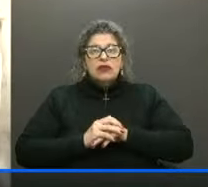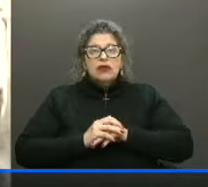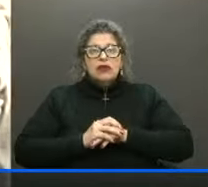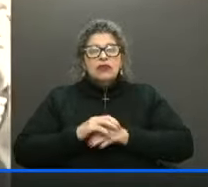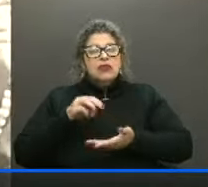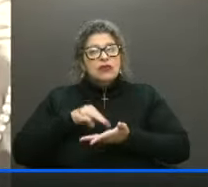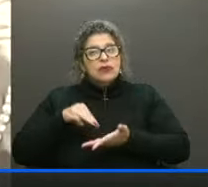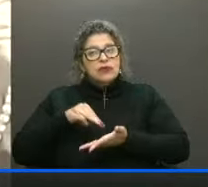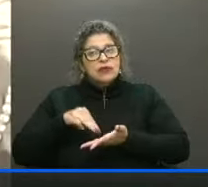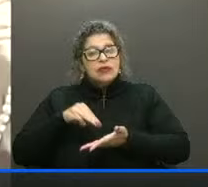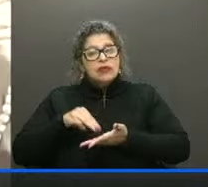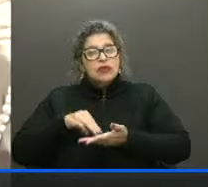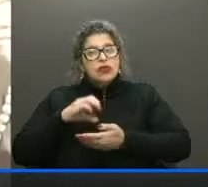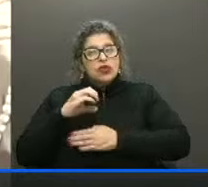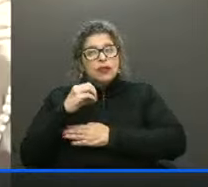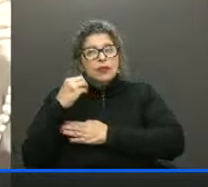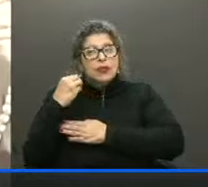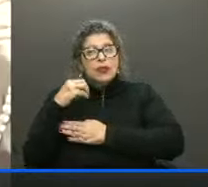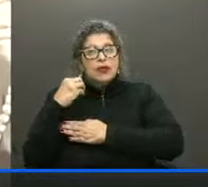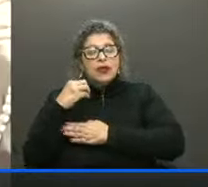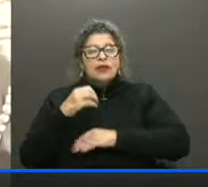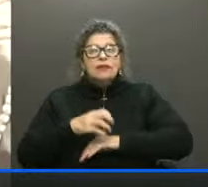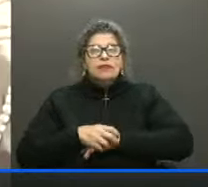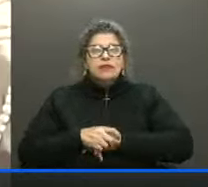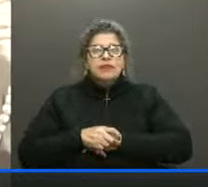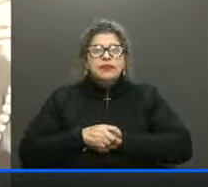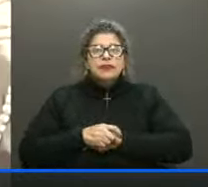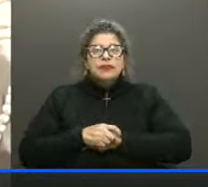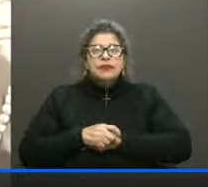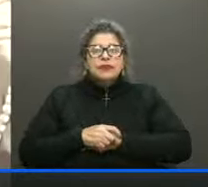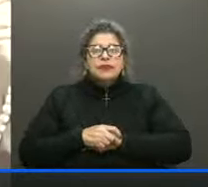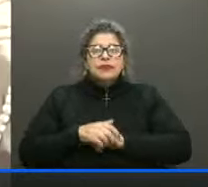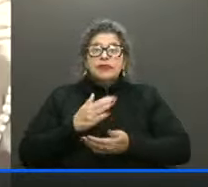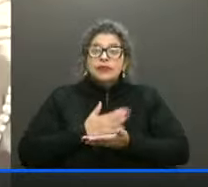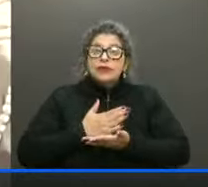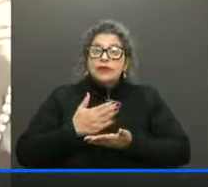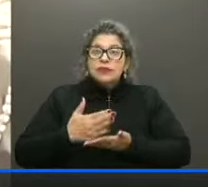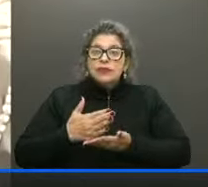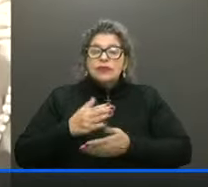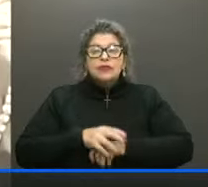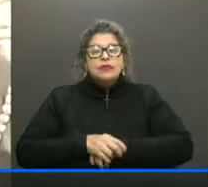Porto Alegre. Bom, eu gostaria de, inicialmente,